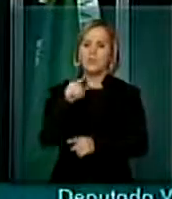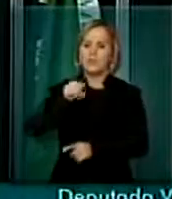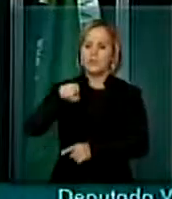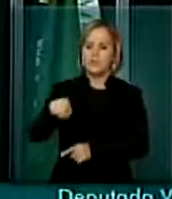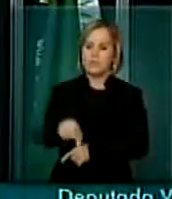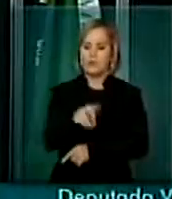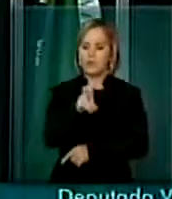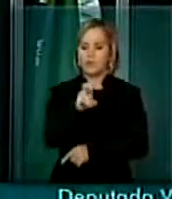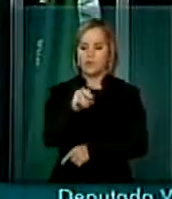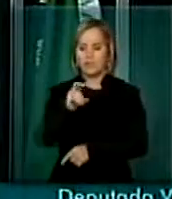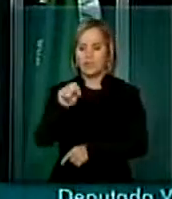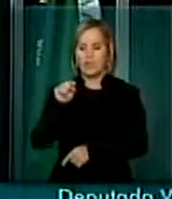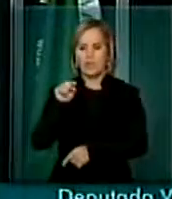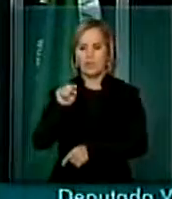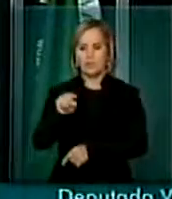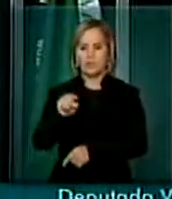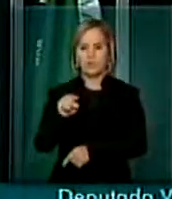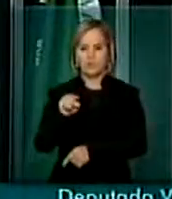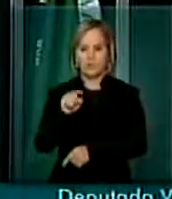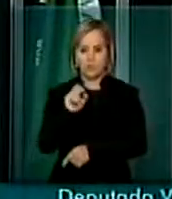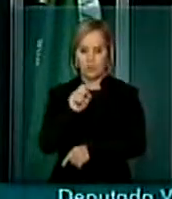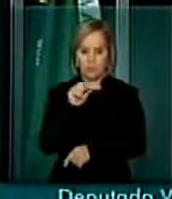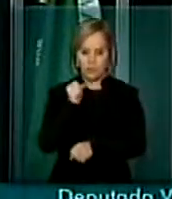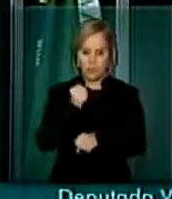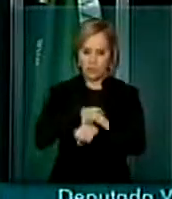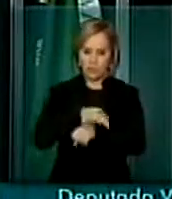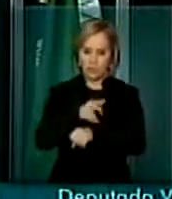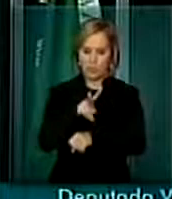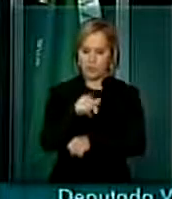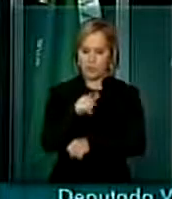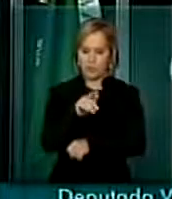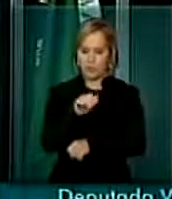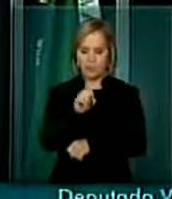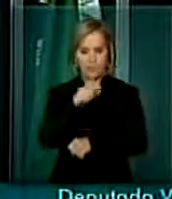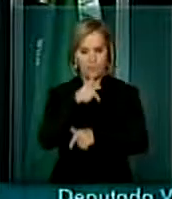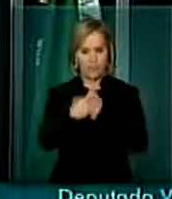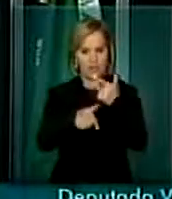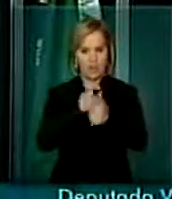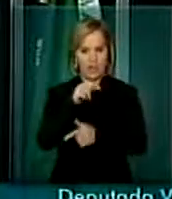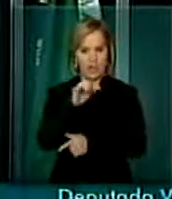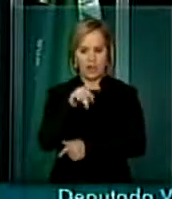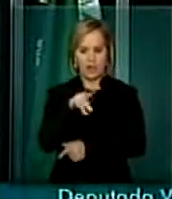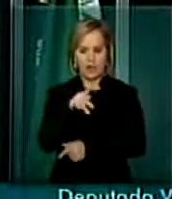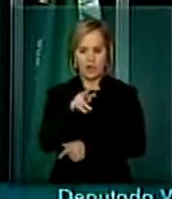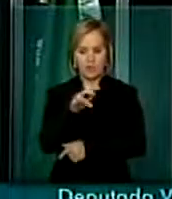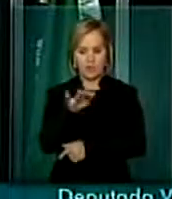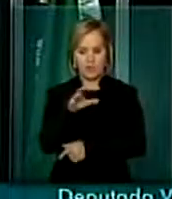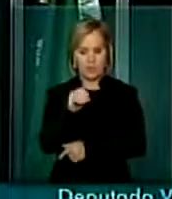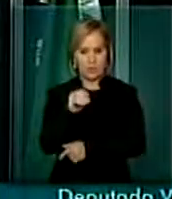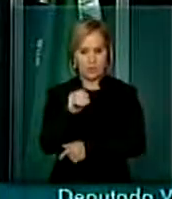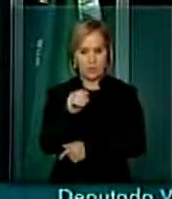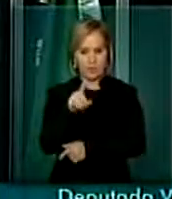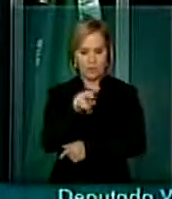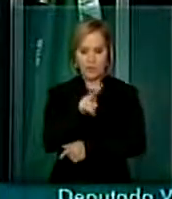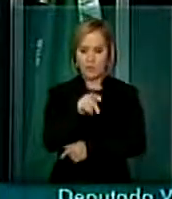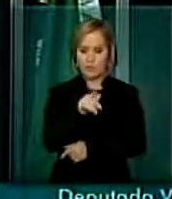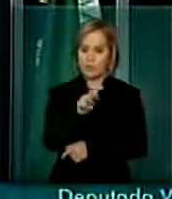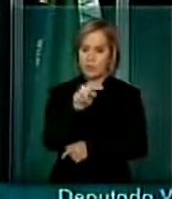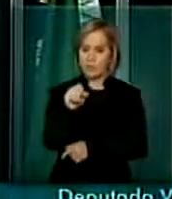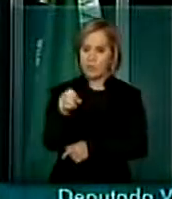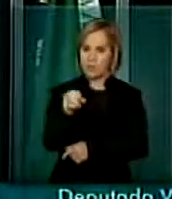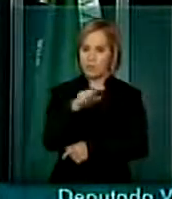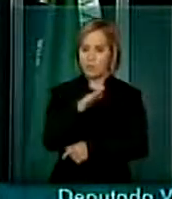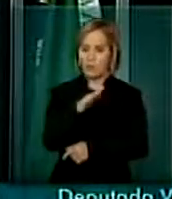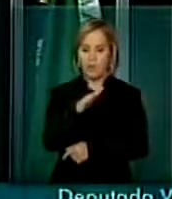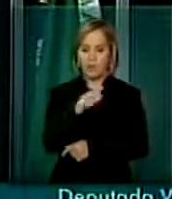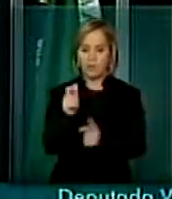2 milhões e meio de novos empregos. O que significa dizer que essas novas vagas que estão sendo criadas são vagas no